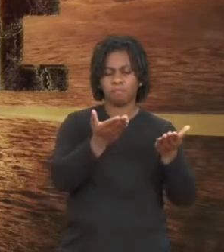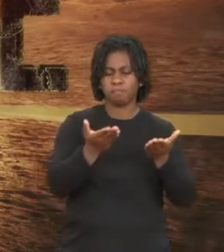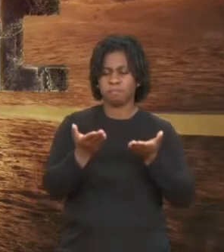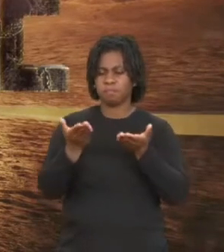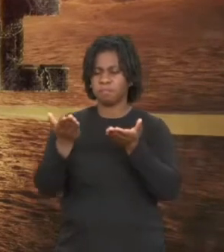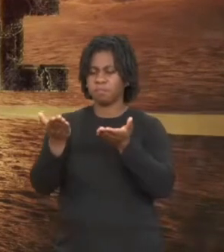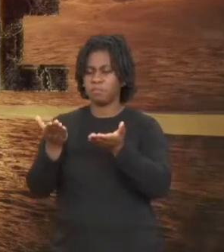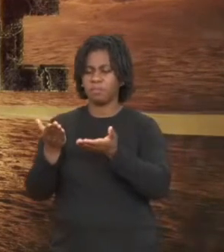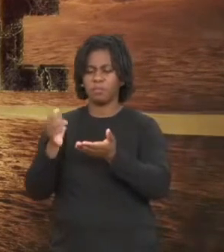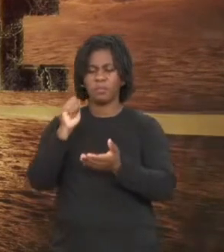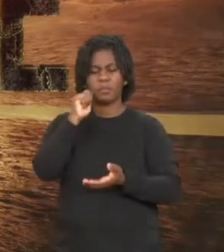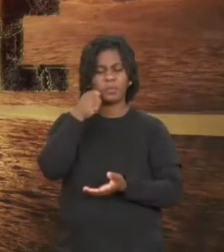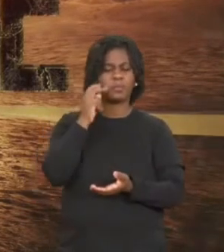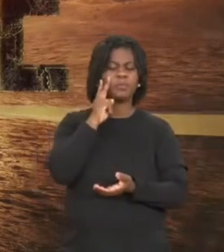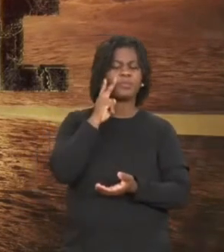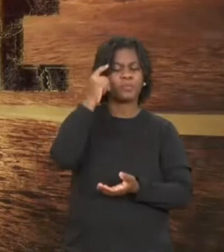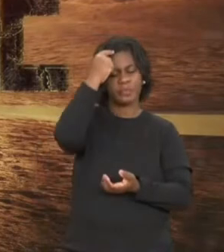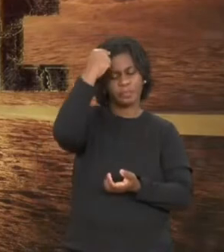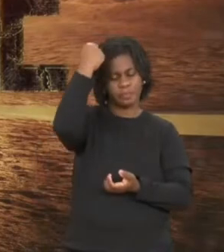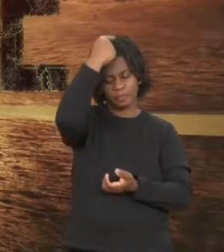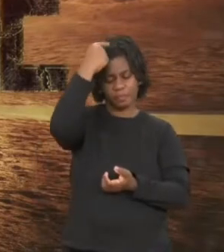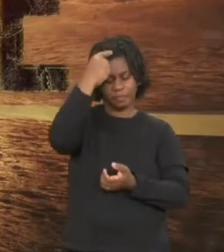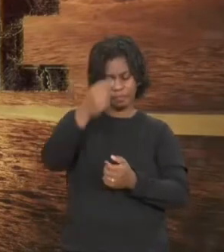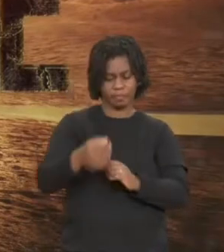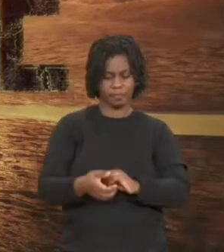Leva a ceia.